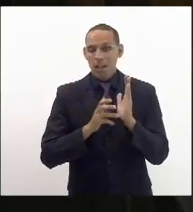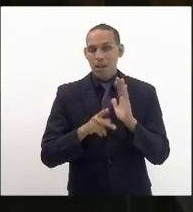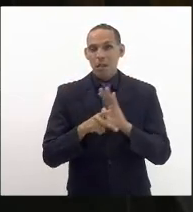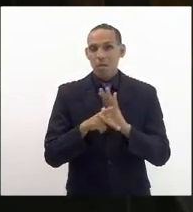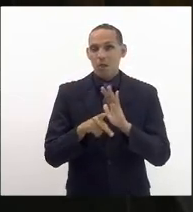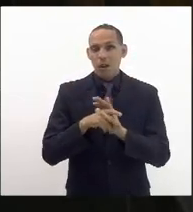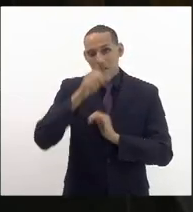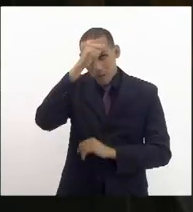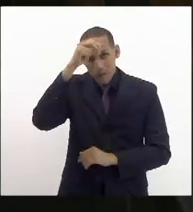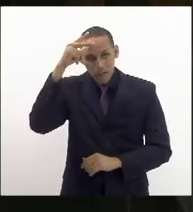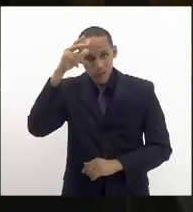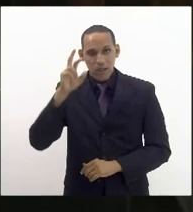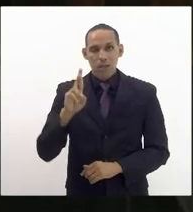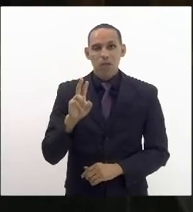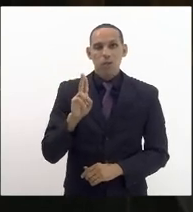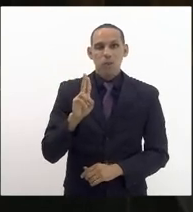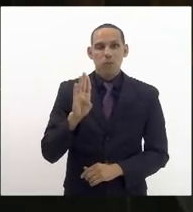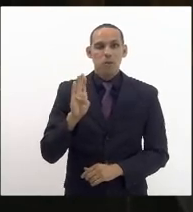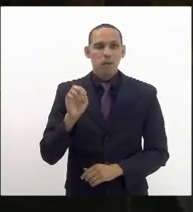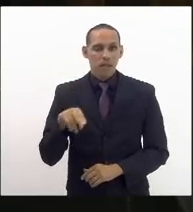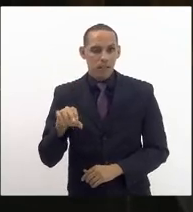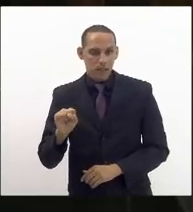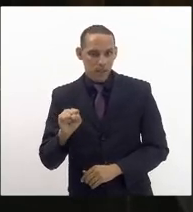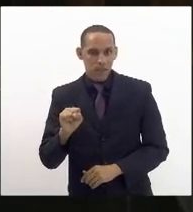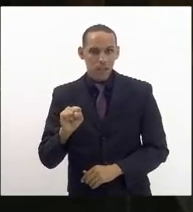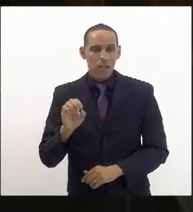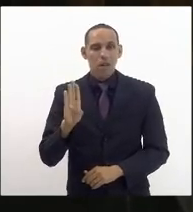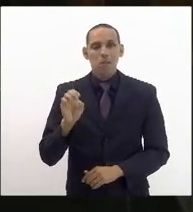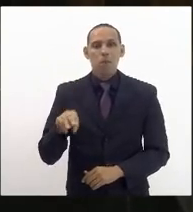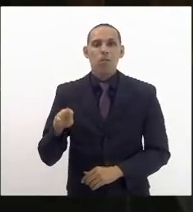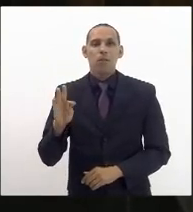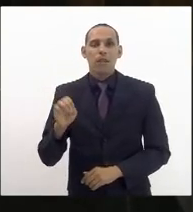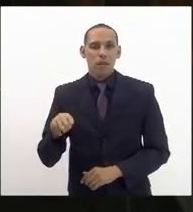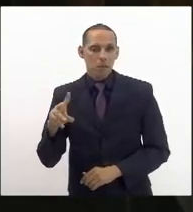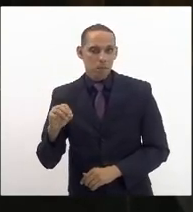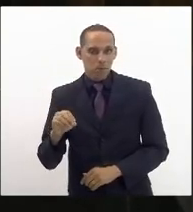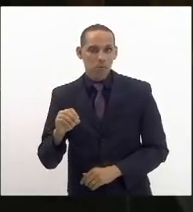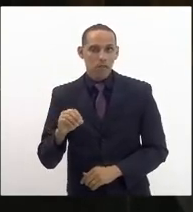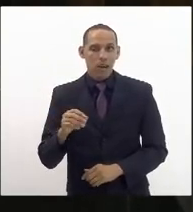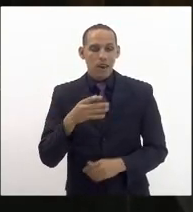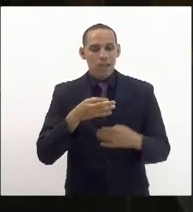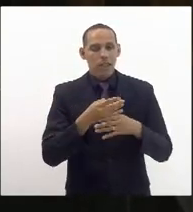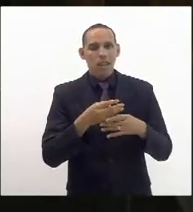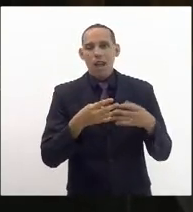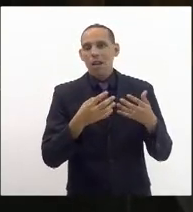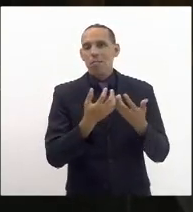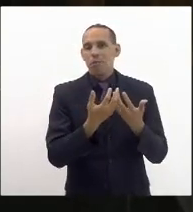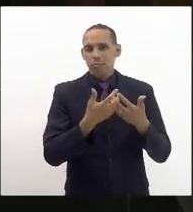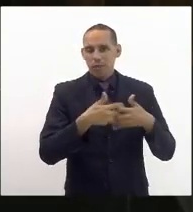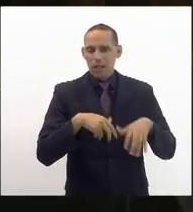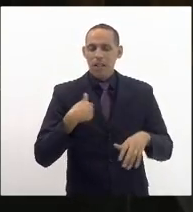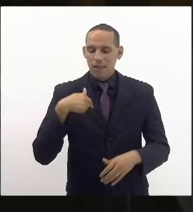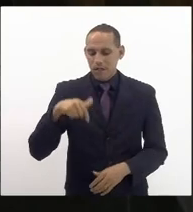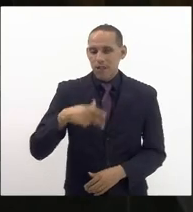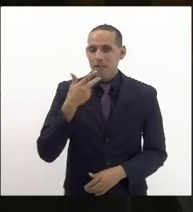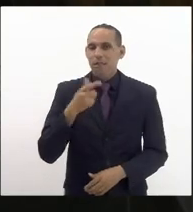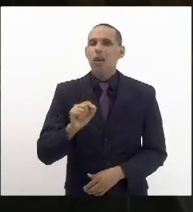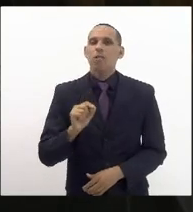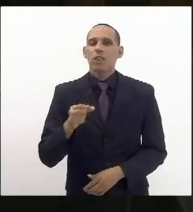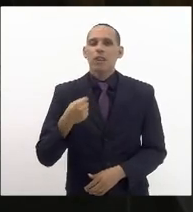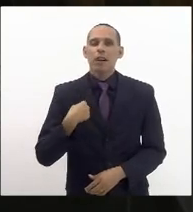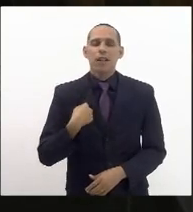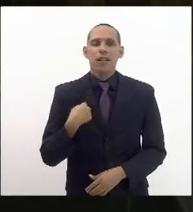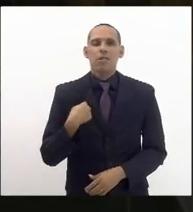prefeito Rubens Bom Tempo, da cidade de Petrópolis. E aqui falo, senhora presidente, eu tive a honra,